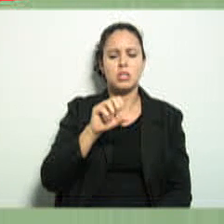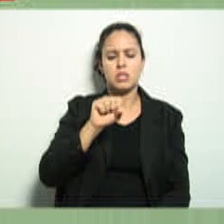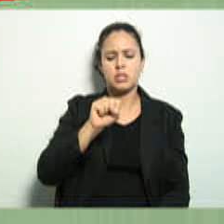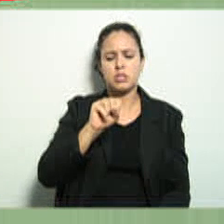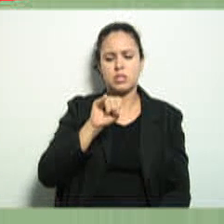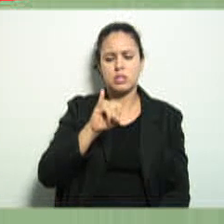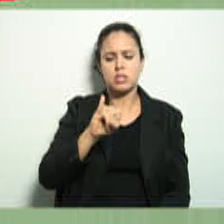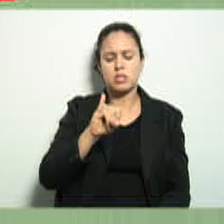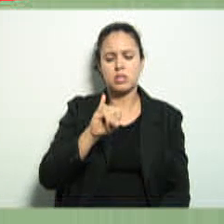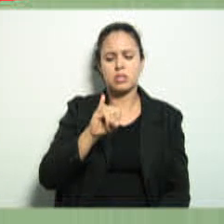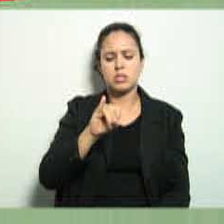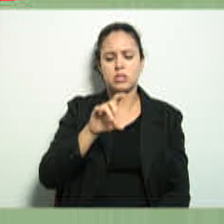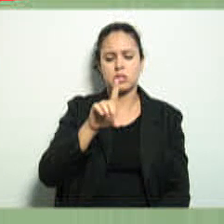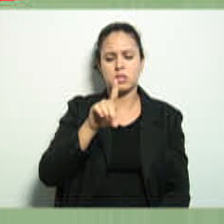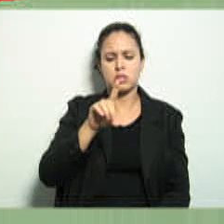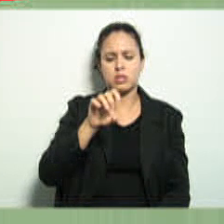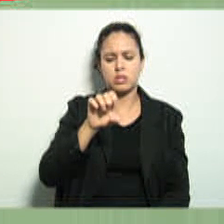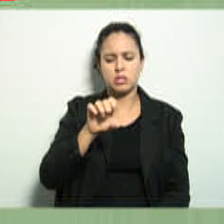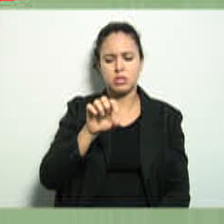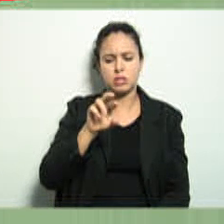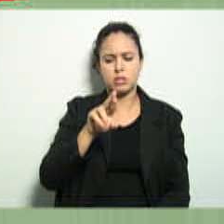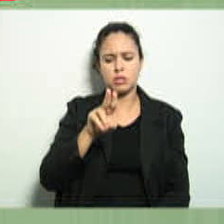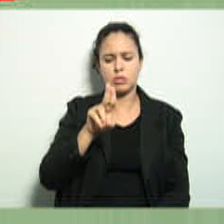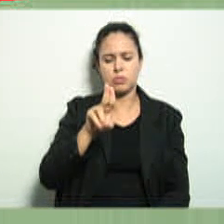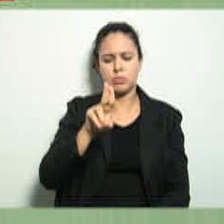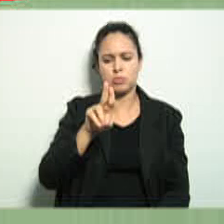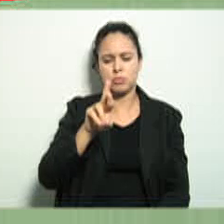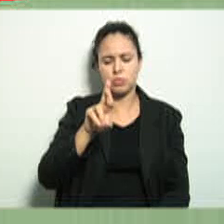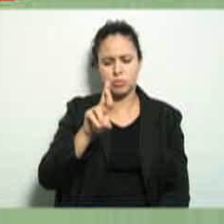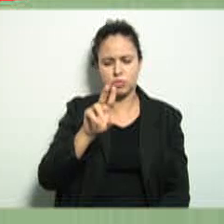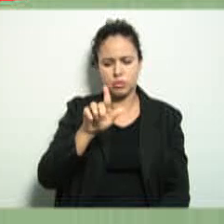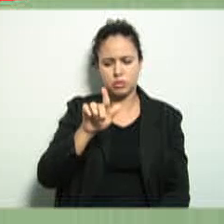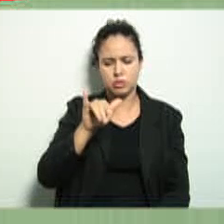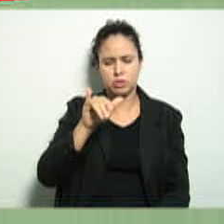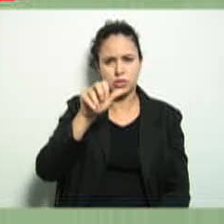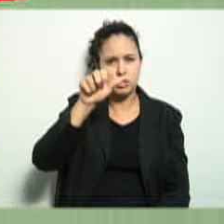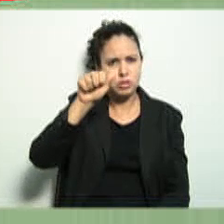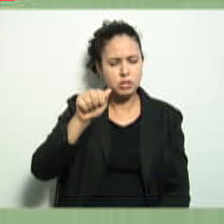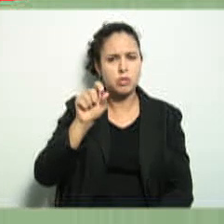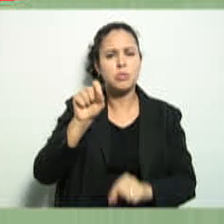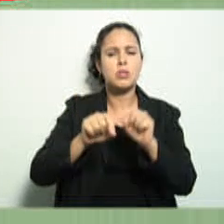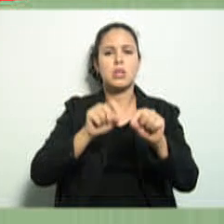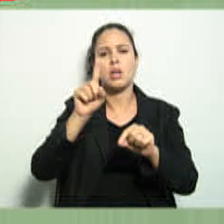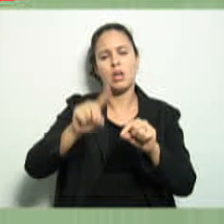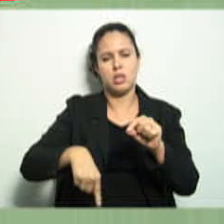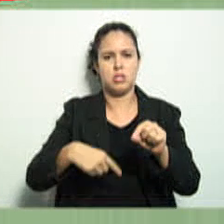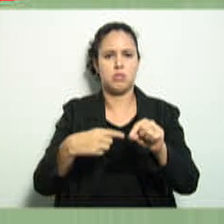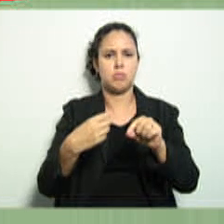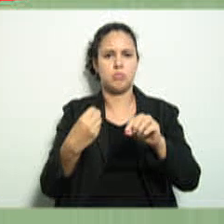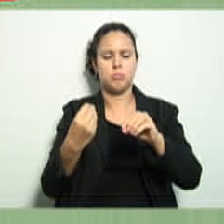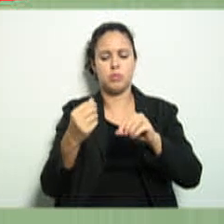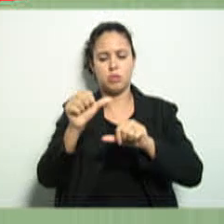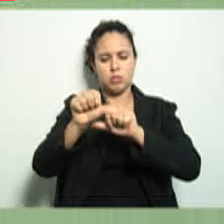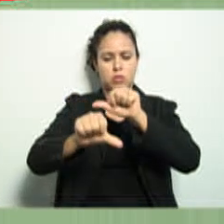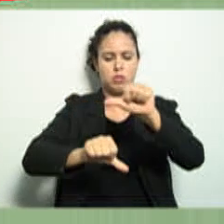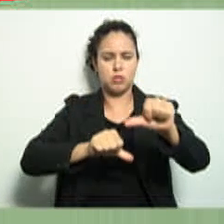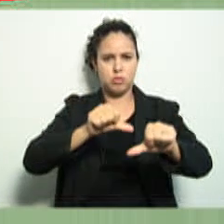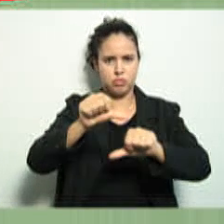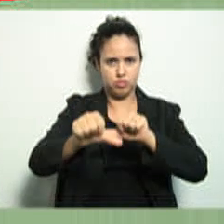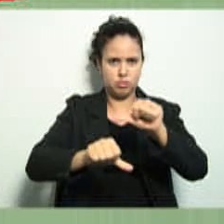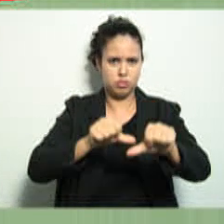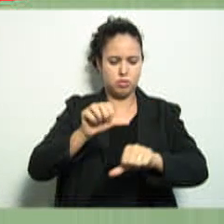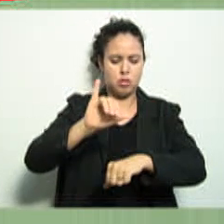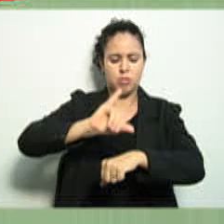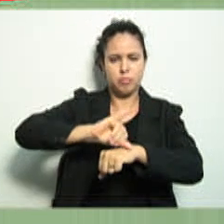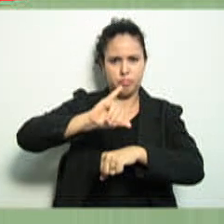transformam as matérias primárias vindas da mineração, são onde se transforma o minério, onde se transforma o minério de ferro